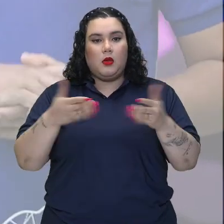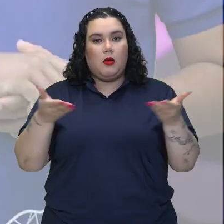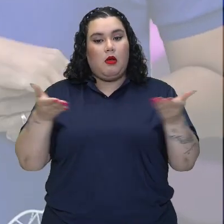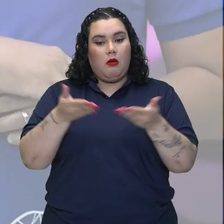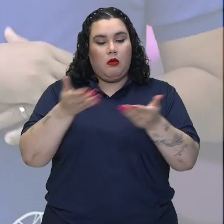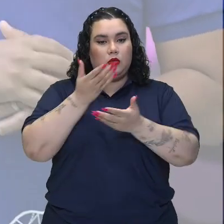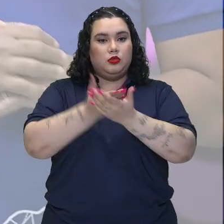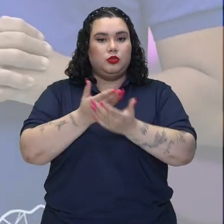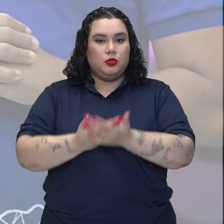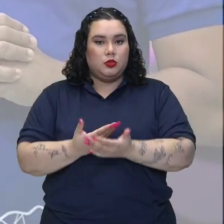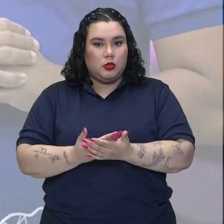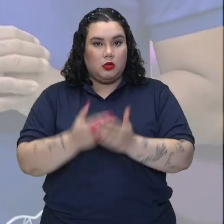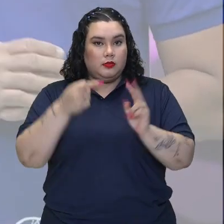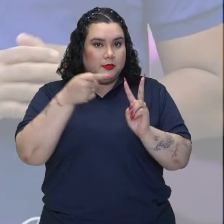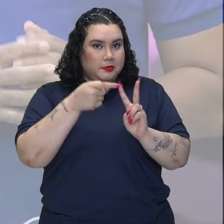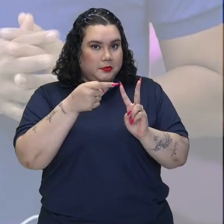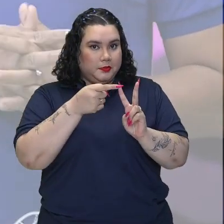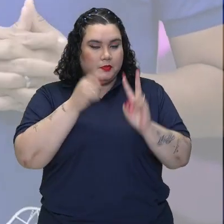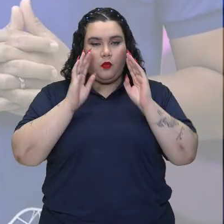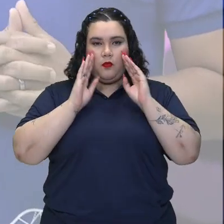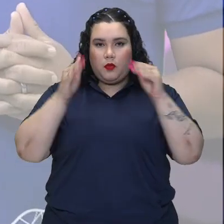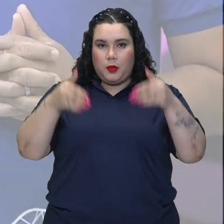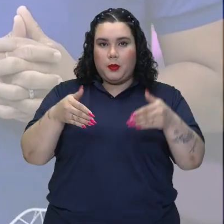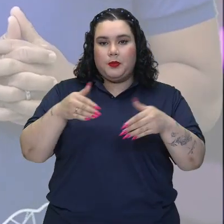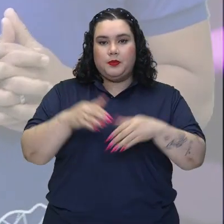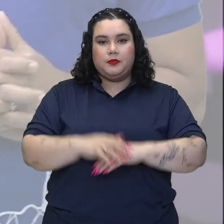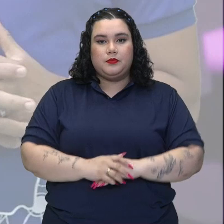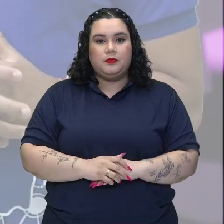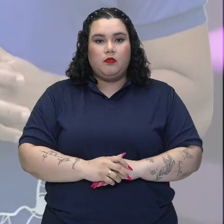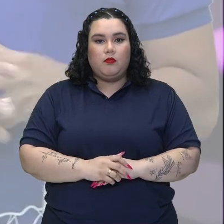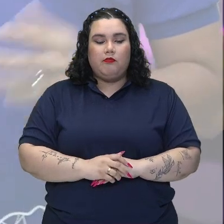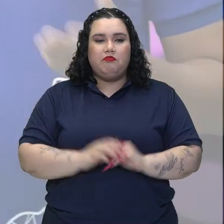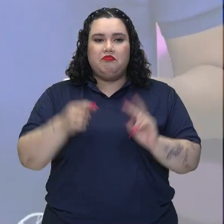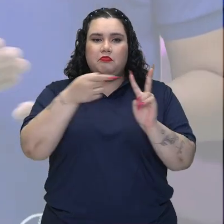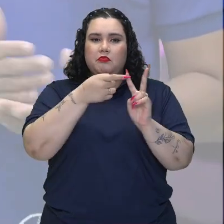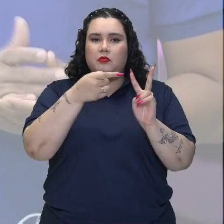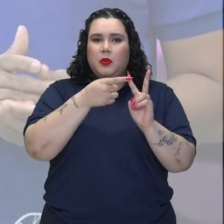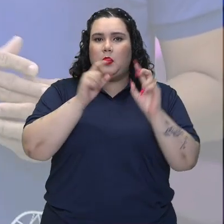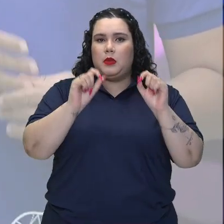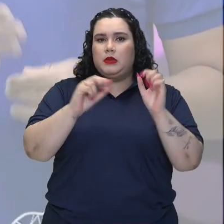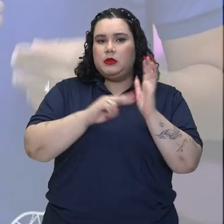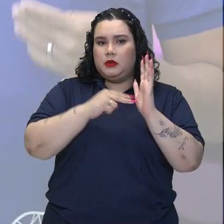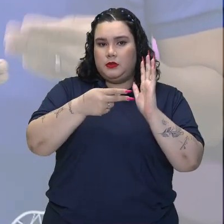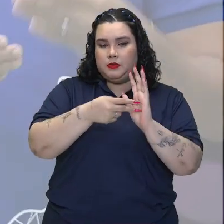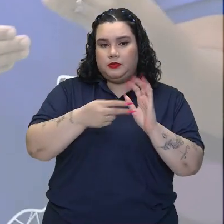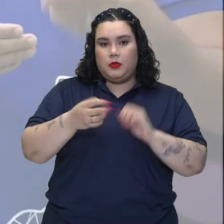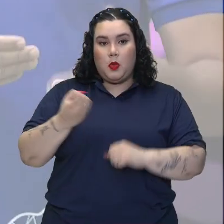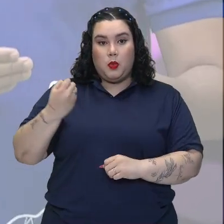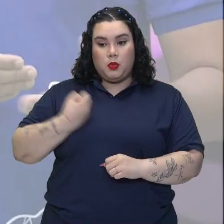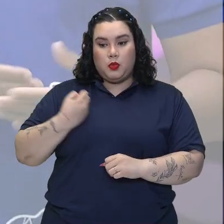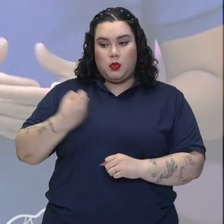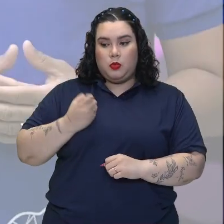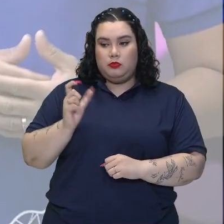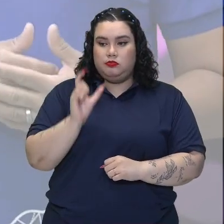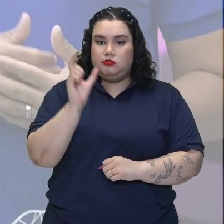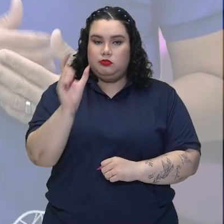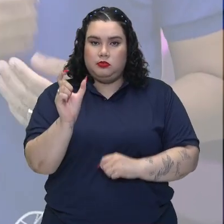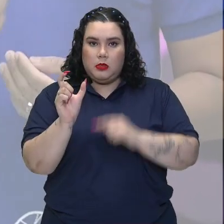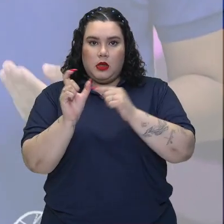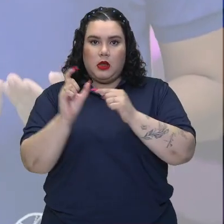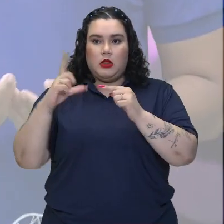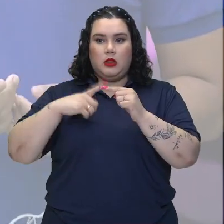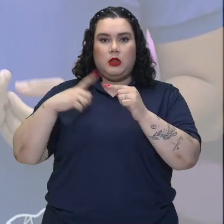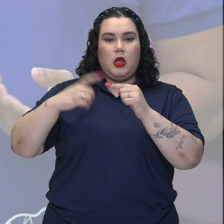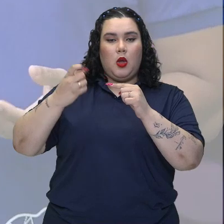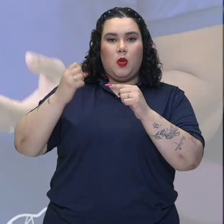operação, que é a raiz quadrada. A raiz quadrada, o número natural que é elevado ao quadrado, resulta